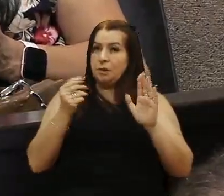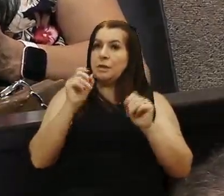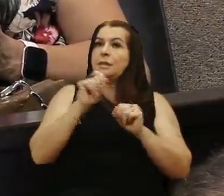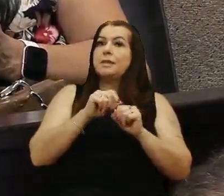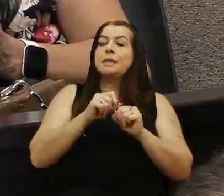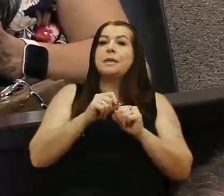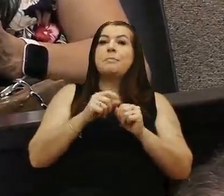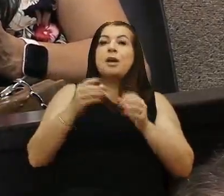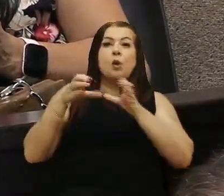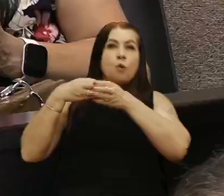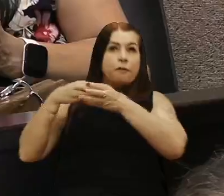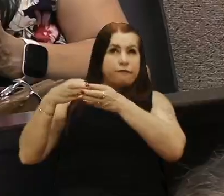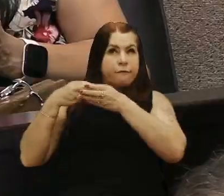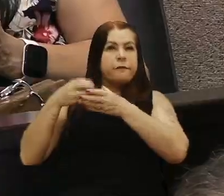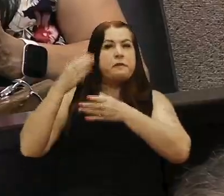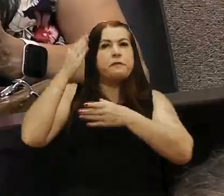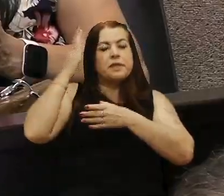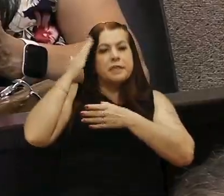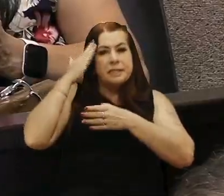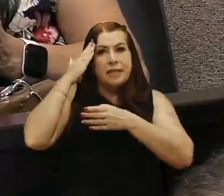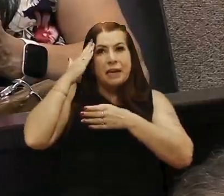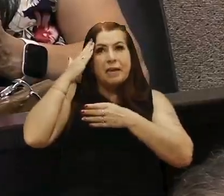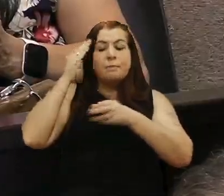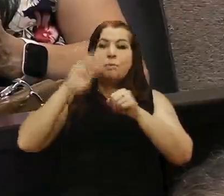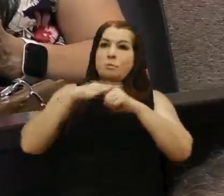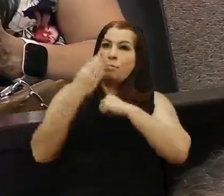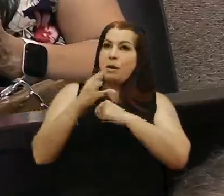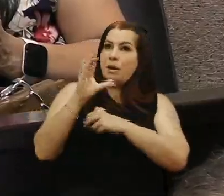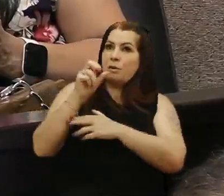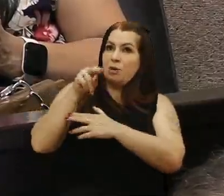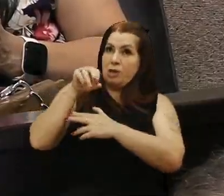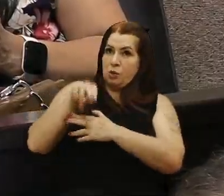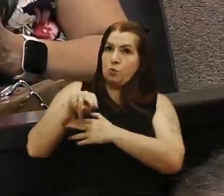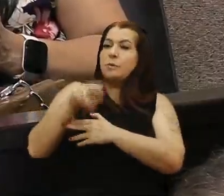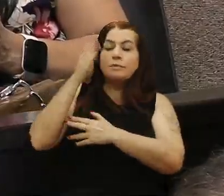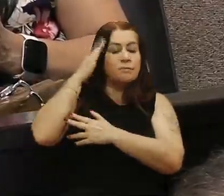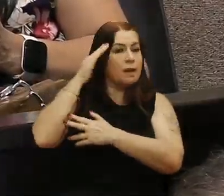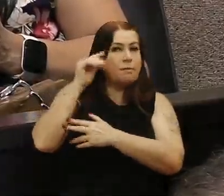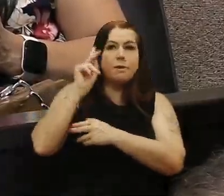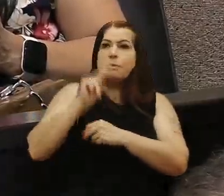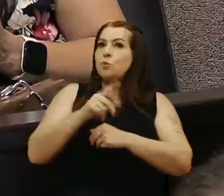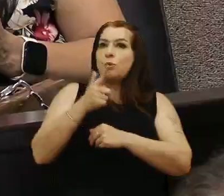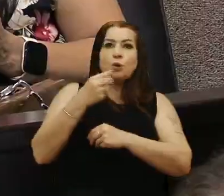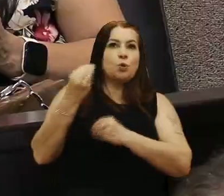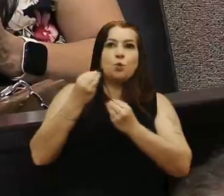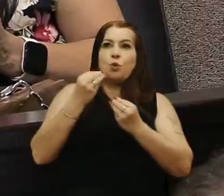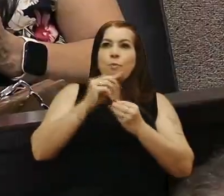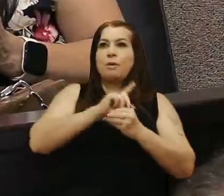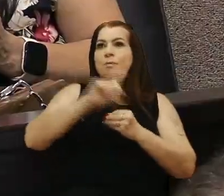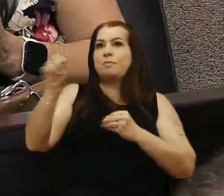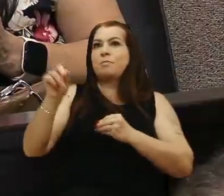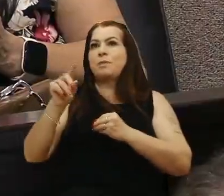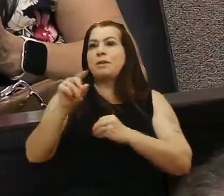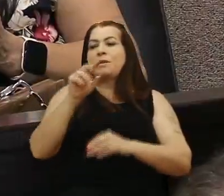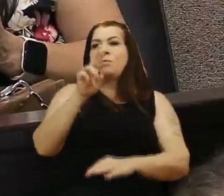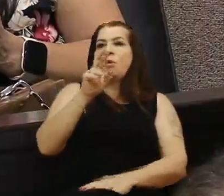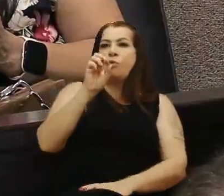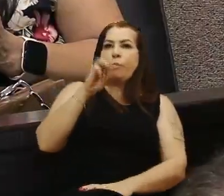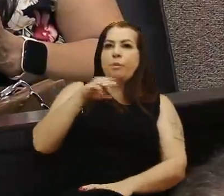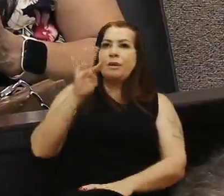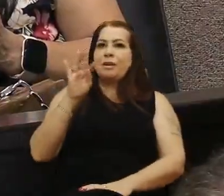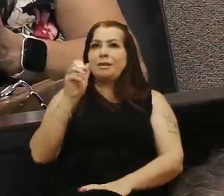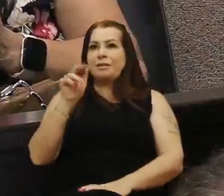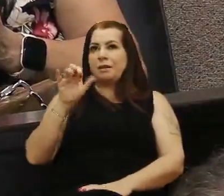quem convive... Quem sabe onde é que é o bairro Canyon, sabe que as crianças não têm como subir para o Rubem e para o Tancredo. O transporte